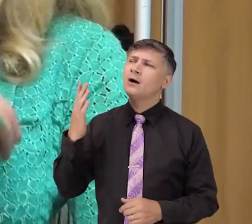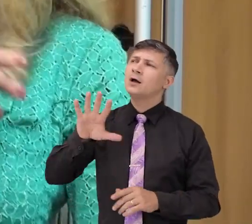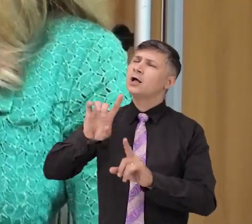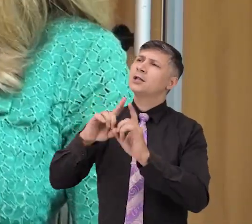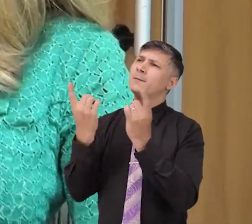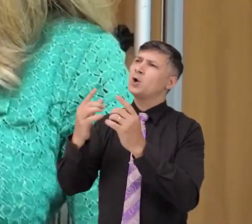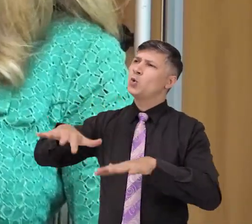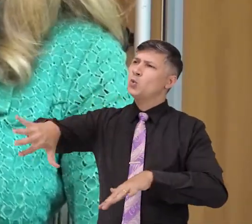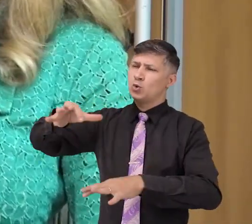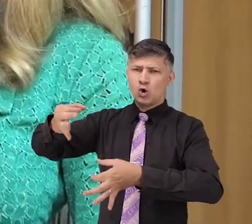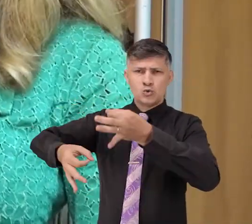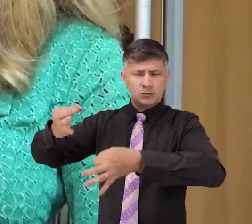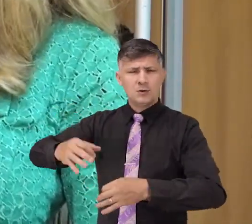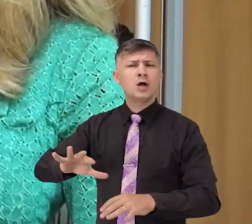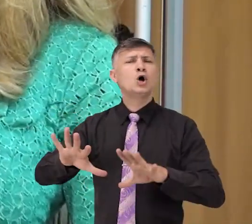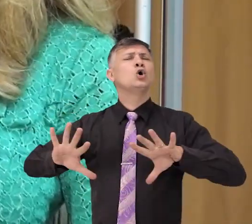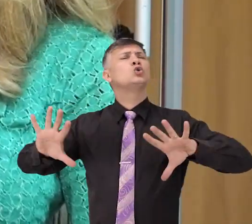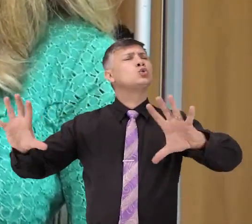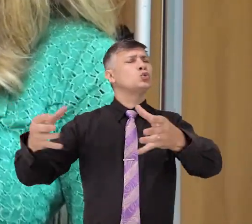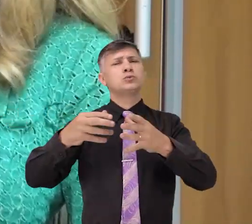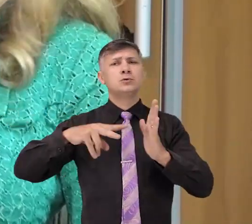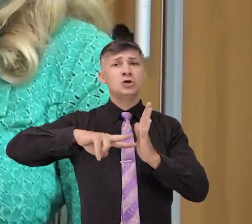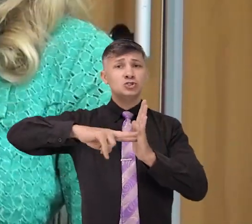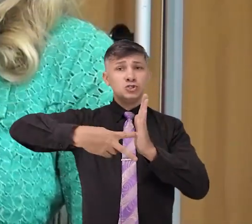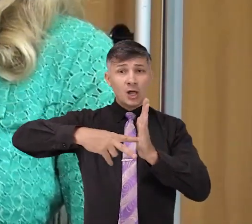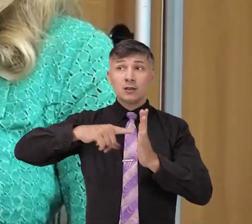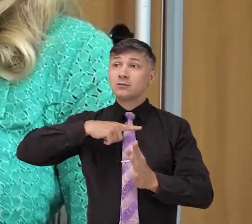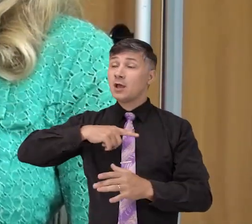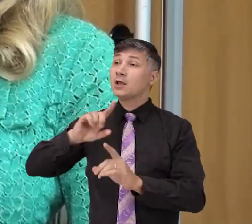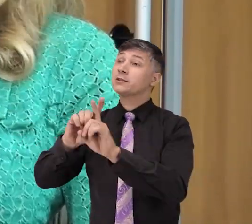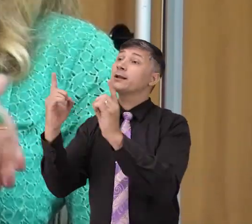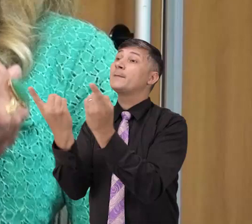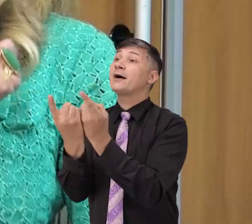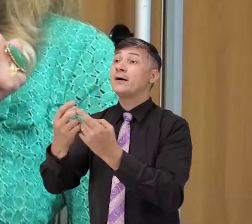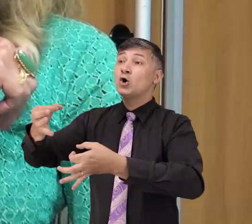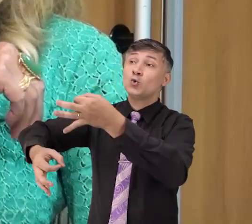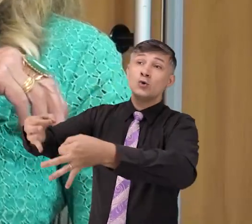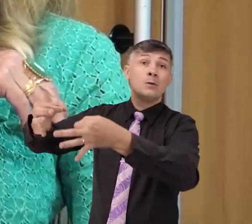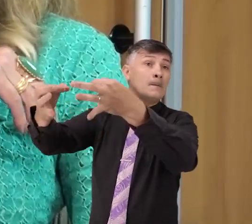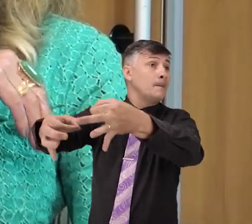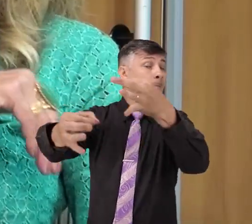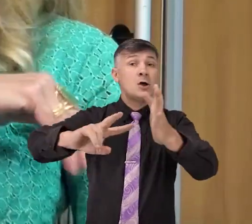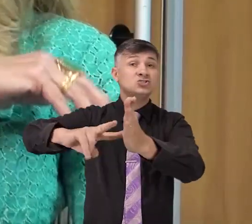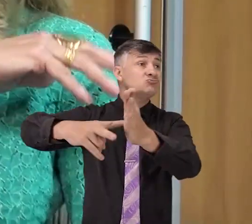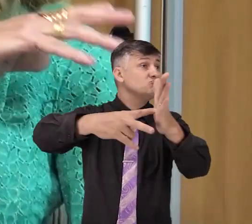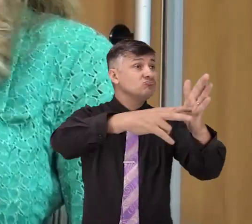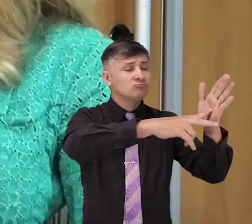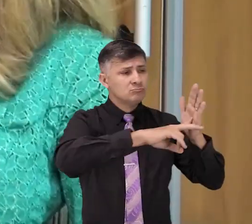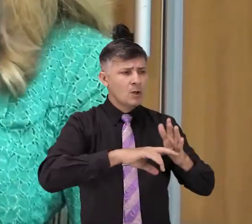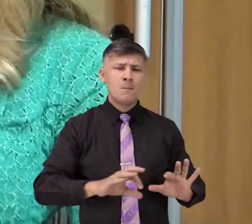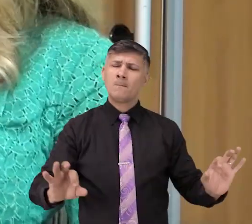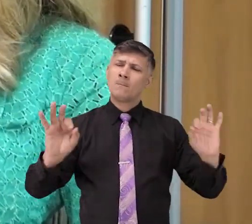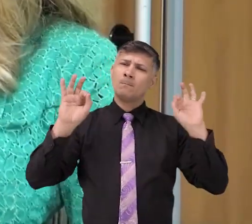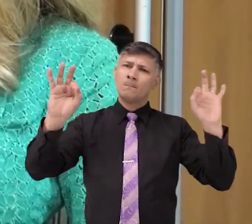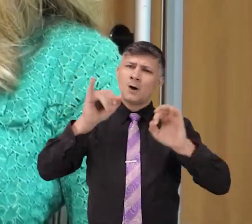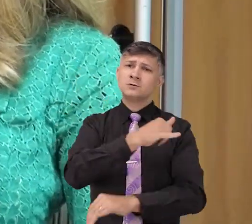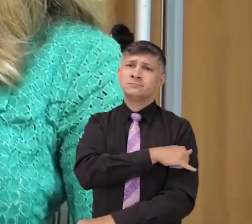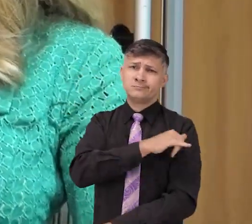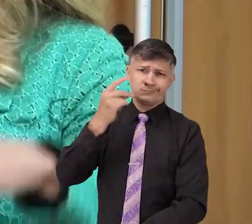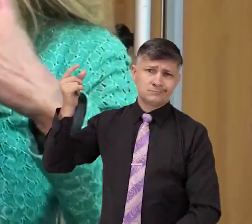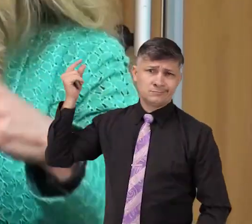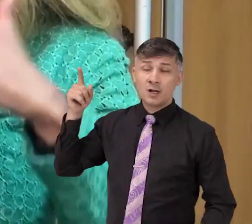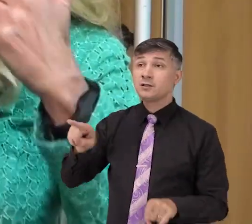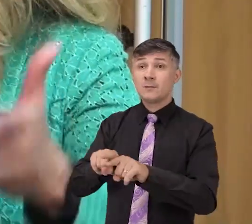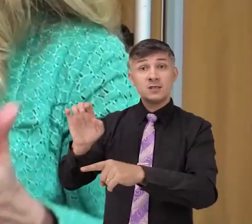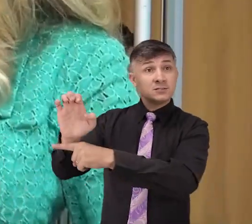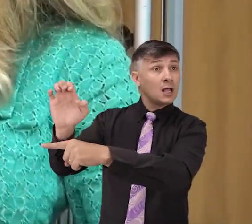era um departamento jurídico, aliás, os sindicatos tinham departamentos jurídicos, que eram departamentos jurídicos assim, exemplares no Rio de Janeiro, né,